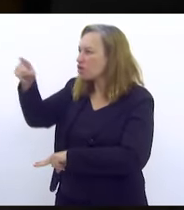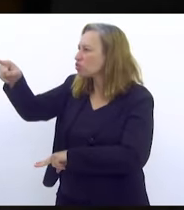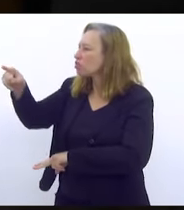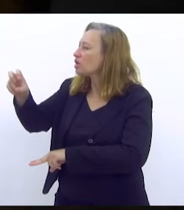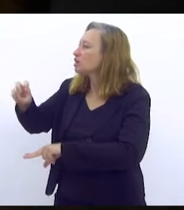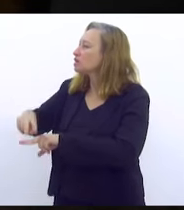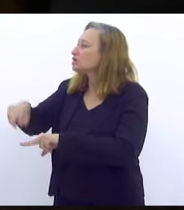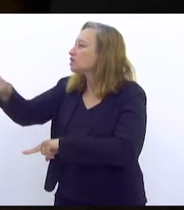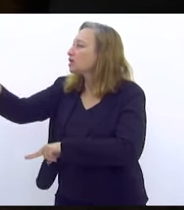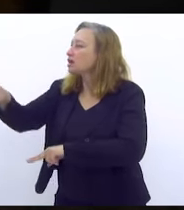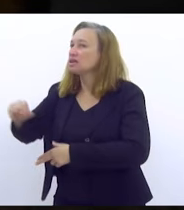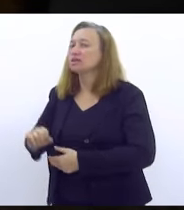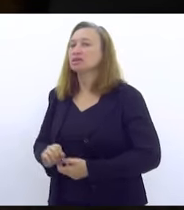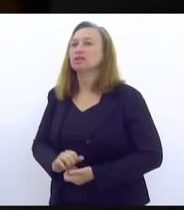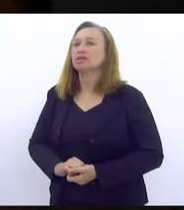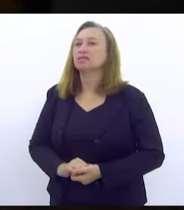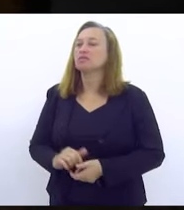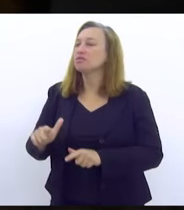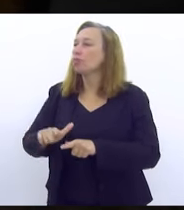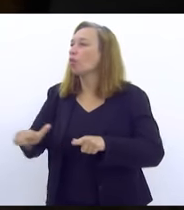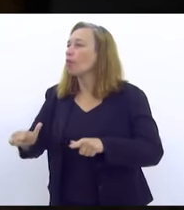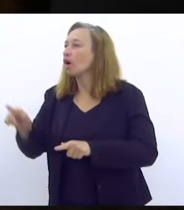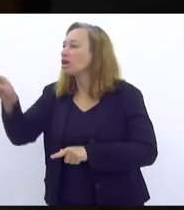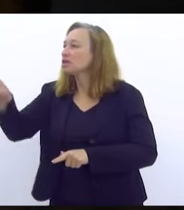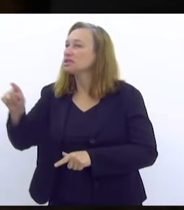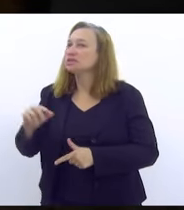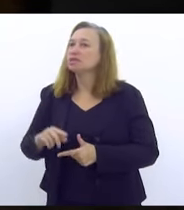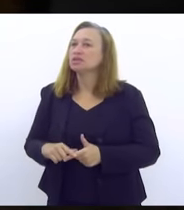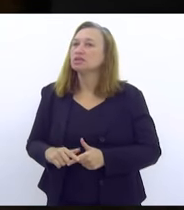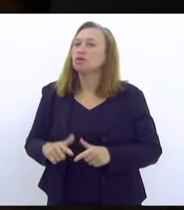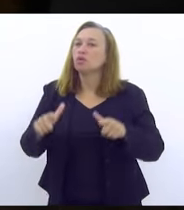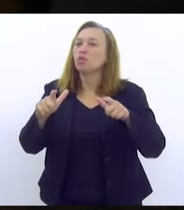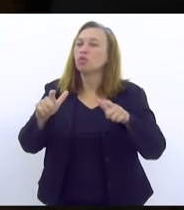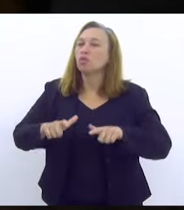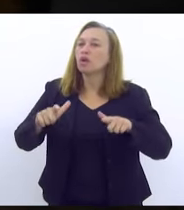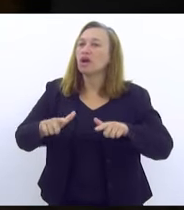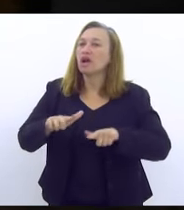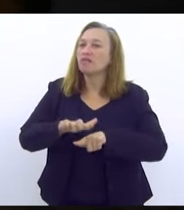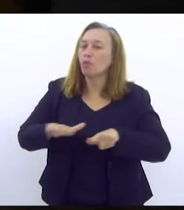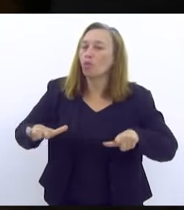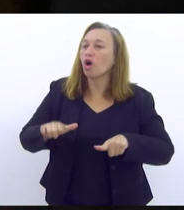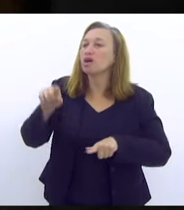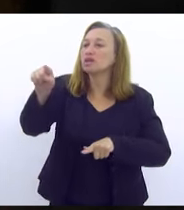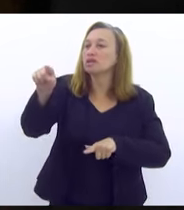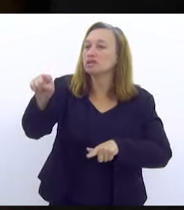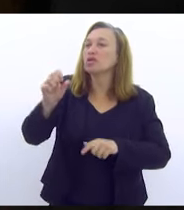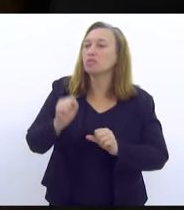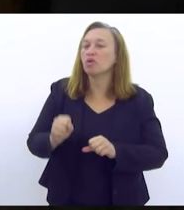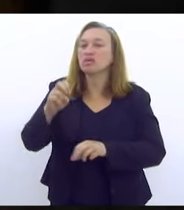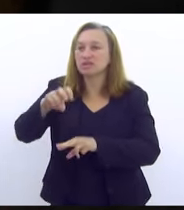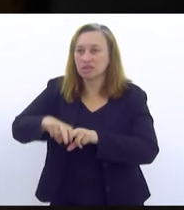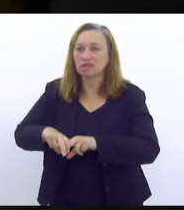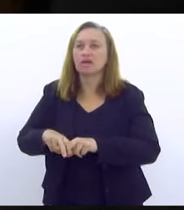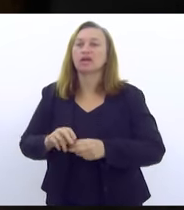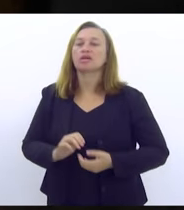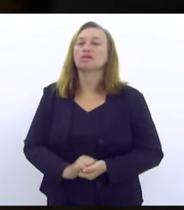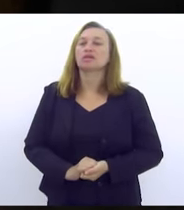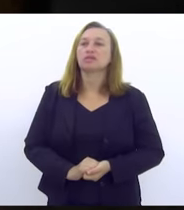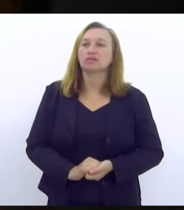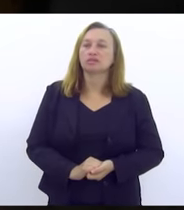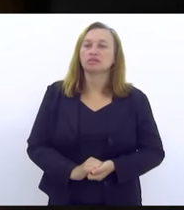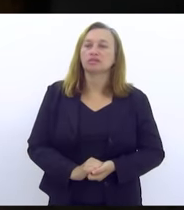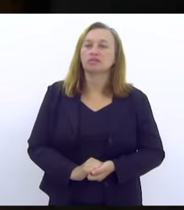ali, vazia. Onde tiver um lugar vazio, tem gente em pé que possa se sentar,